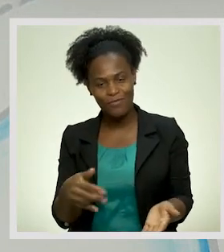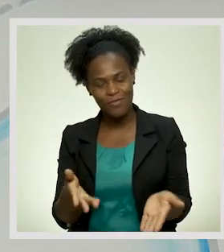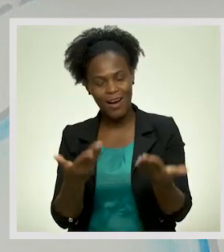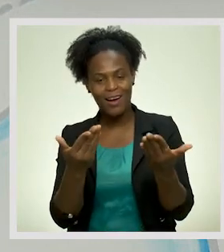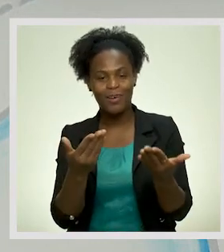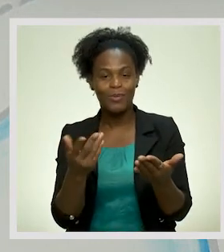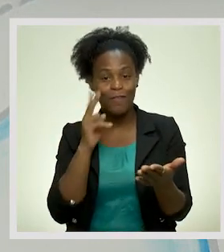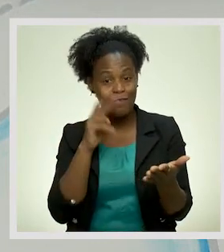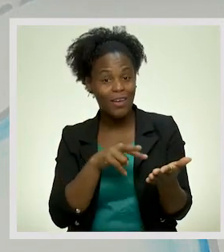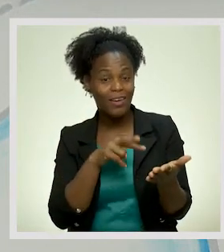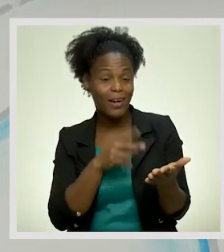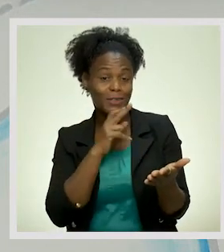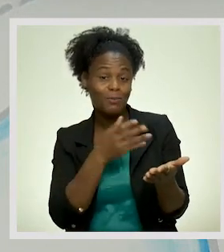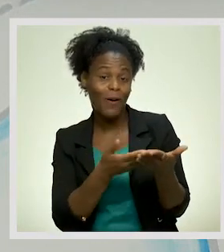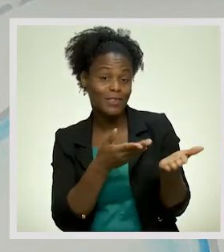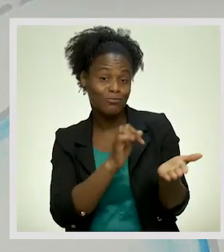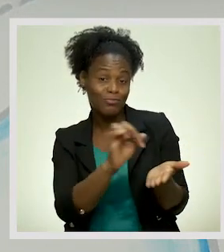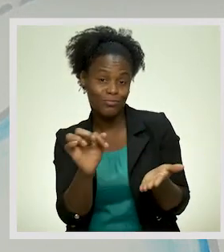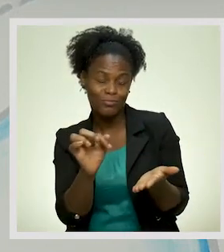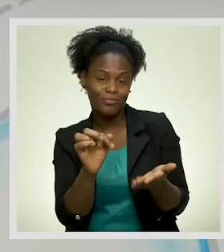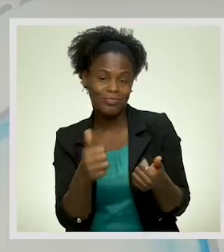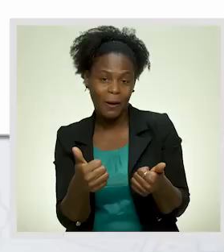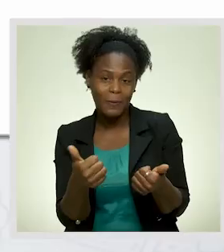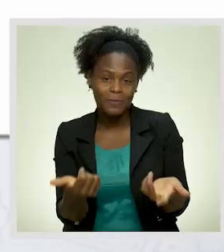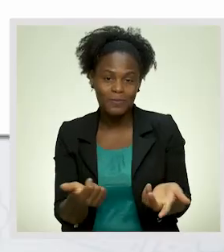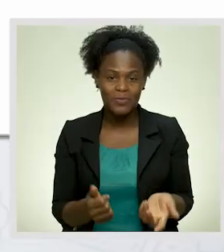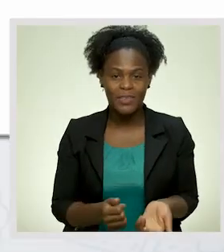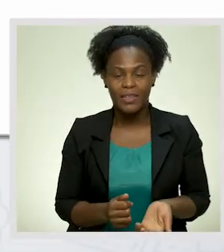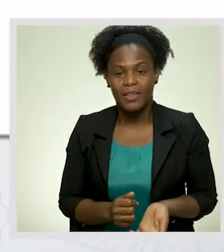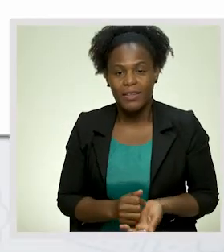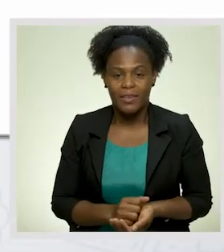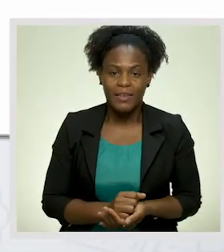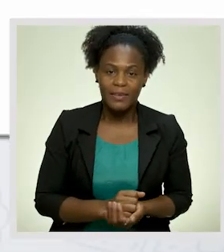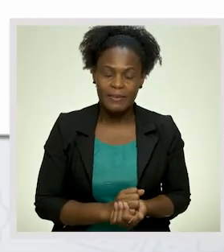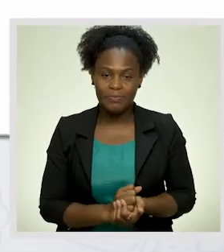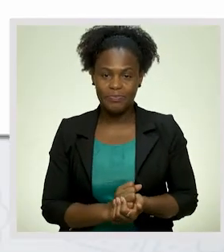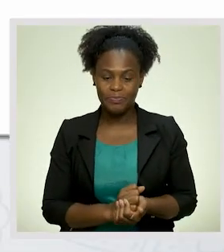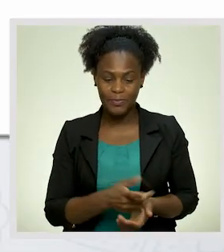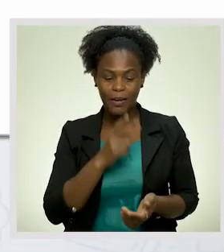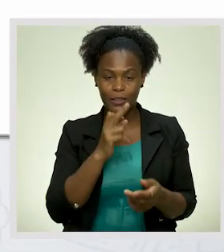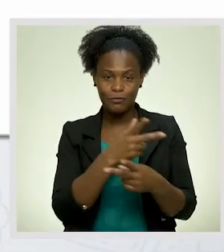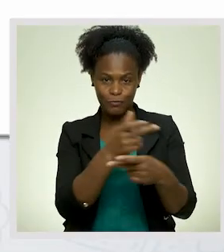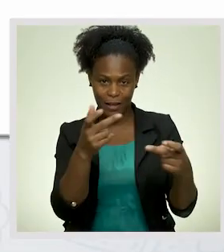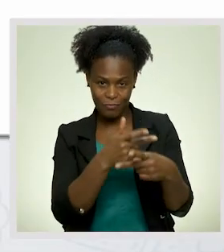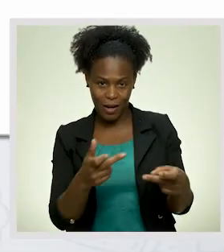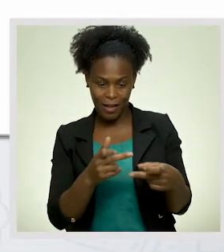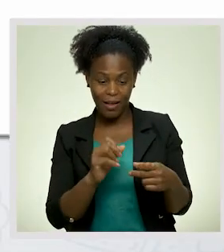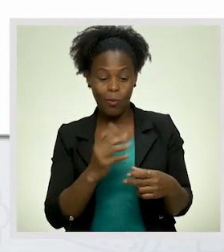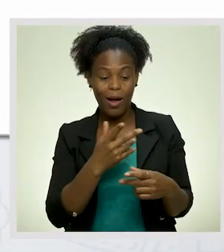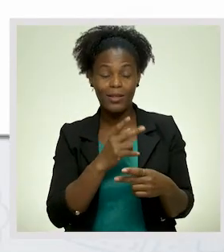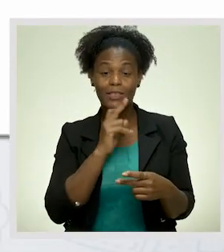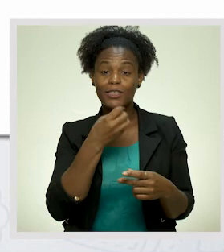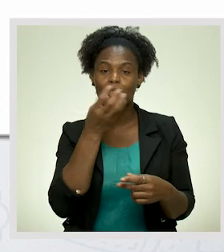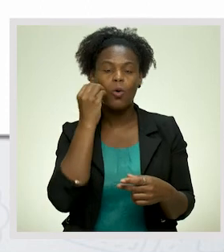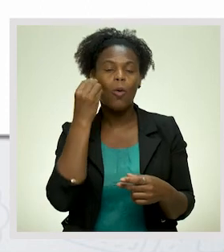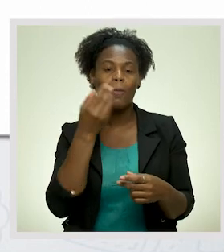conferir a resposta correta. Então, Das afirmações que se seguem, as que correspondem às características dos